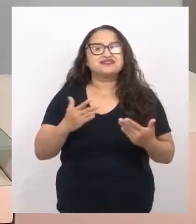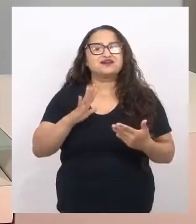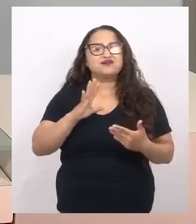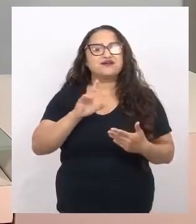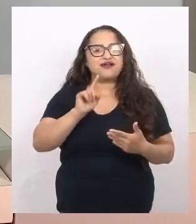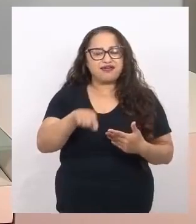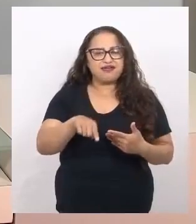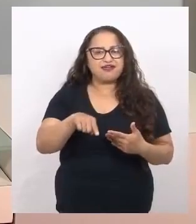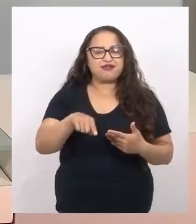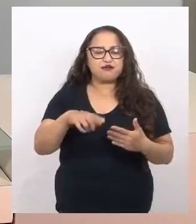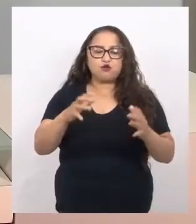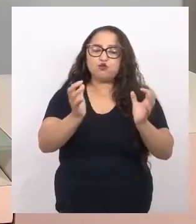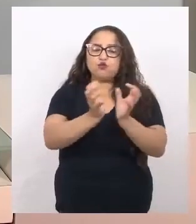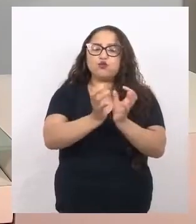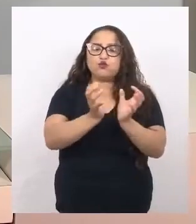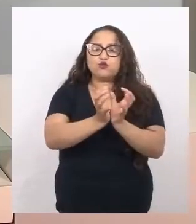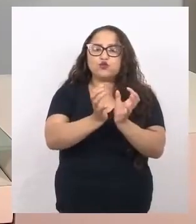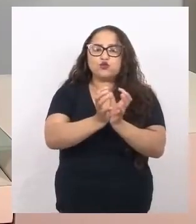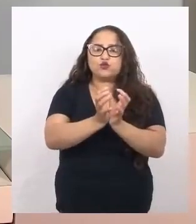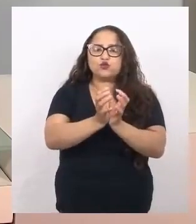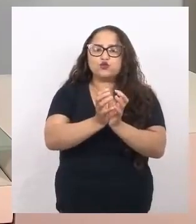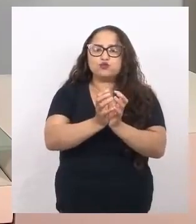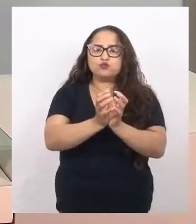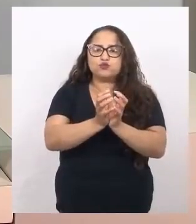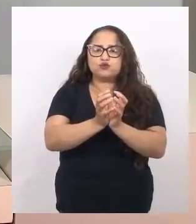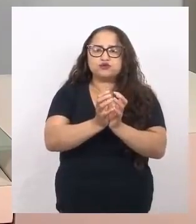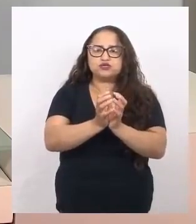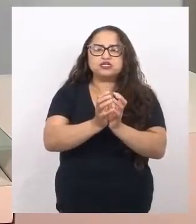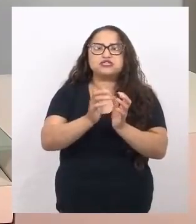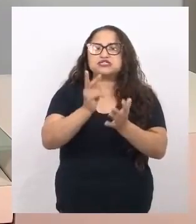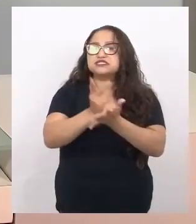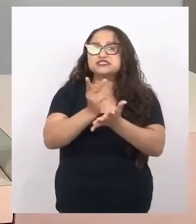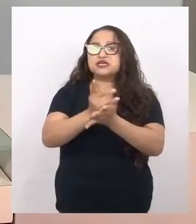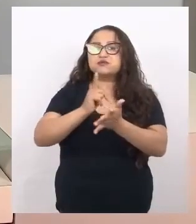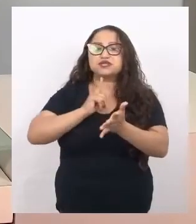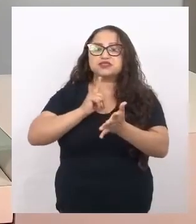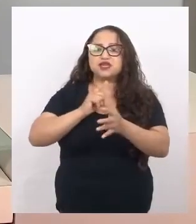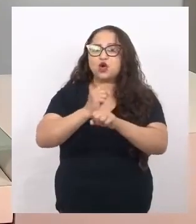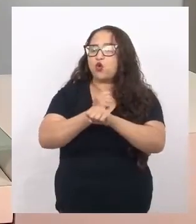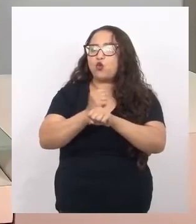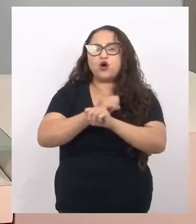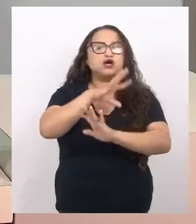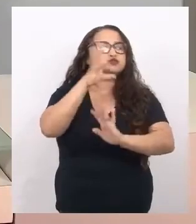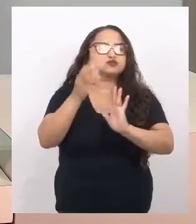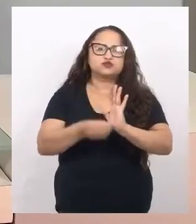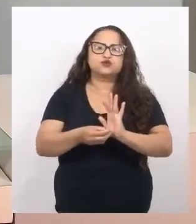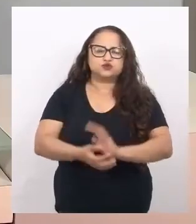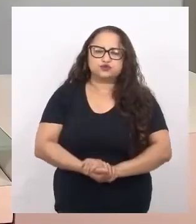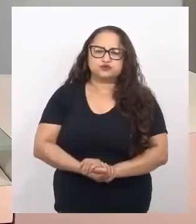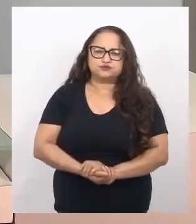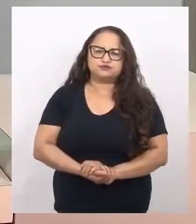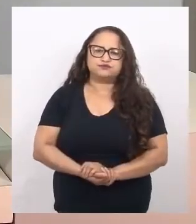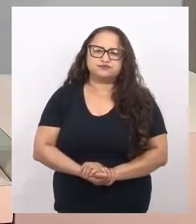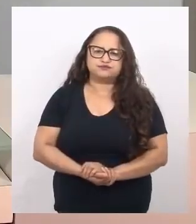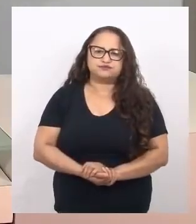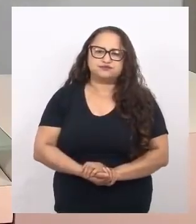uma turma se atribui o ano todo. No caso da expansão